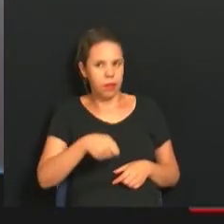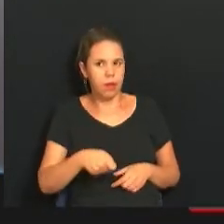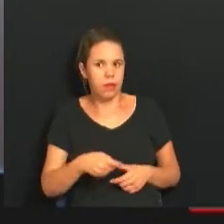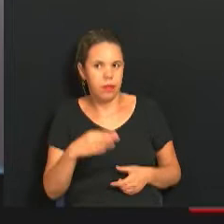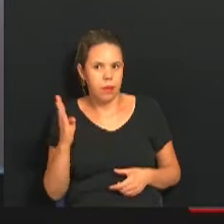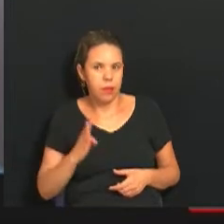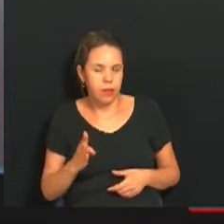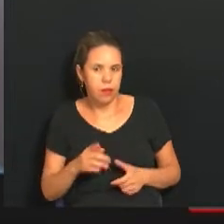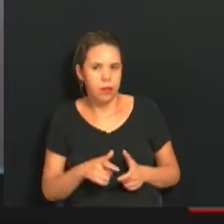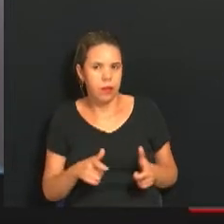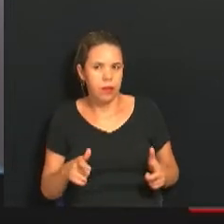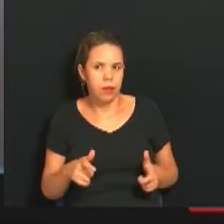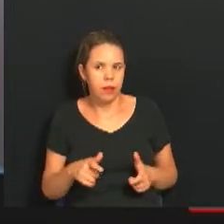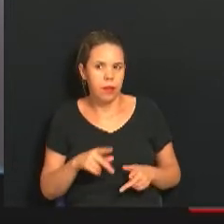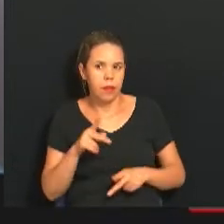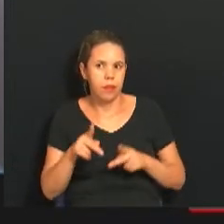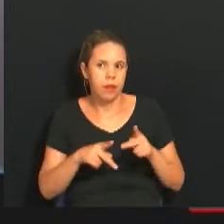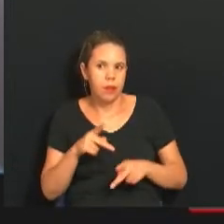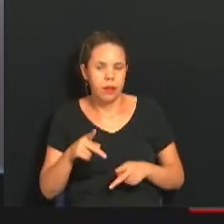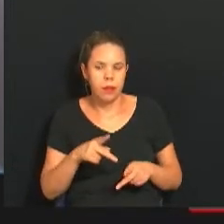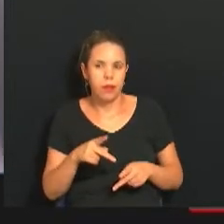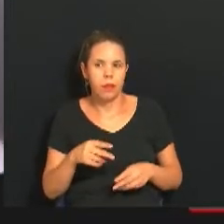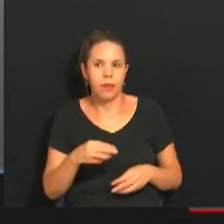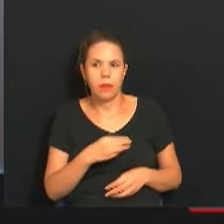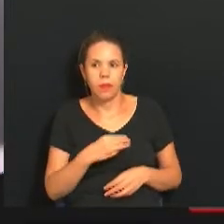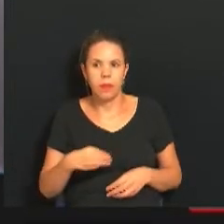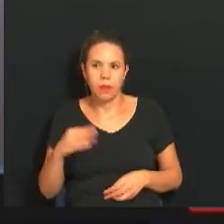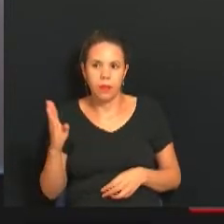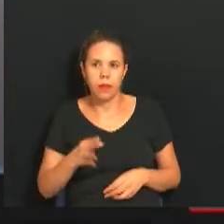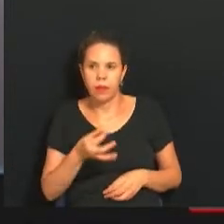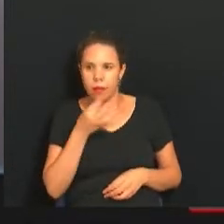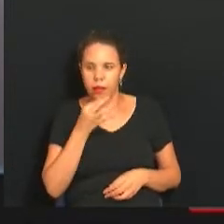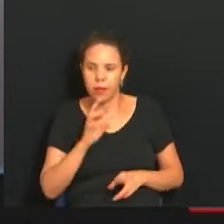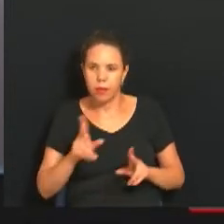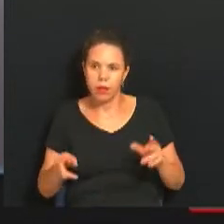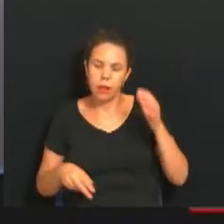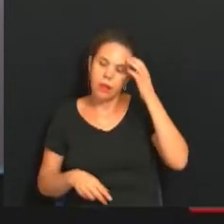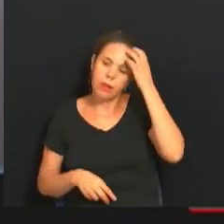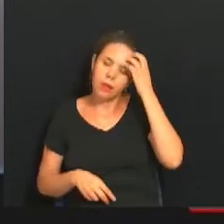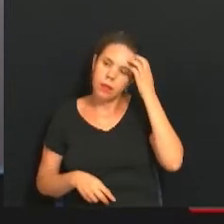né? E os milicos brasileiros, eles têm uma visão muito